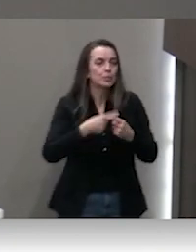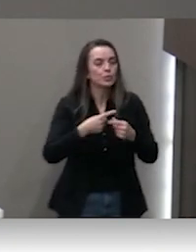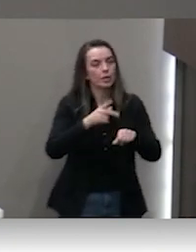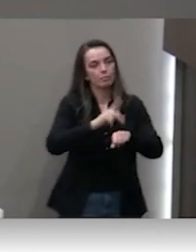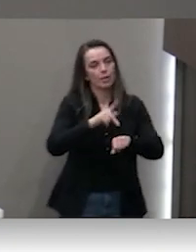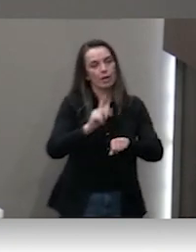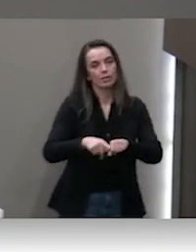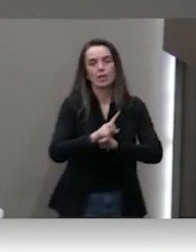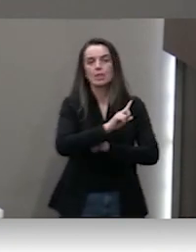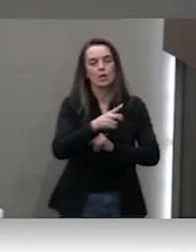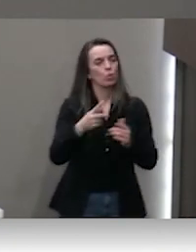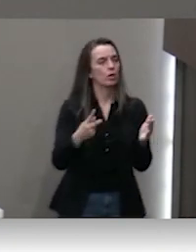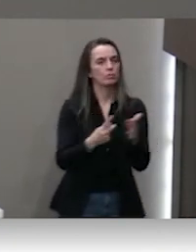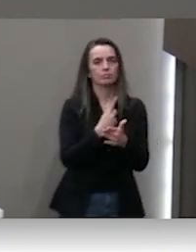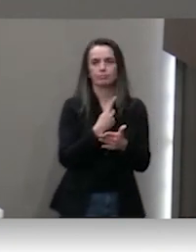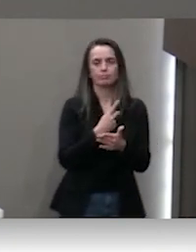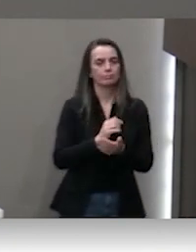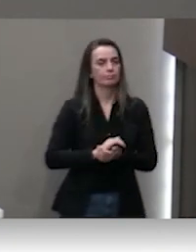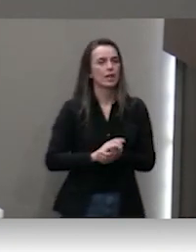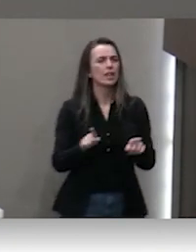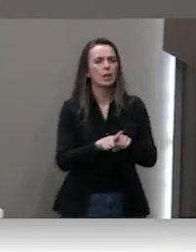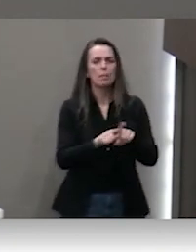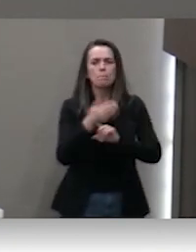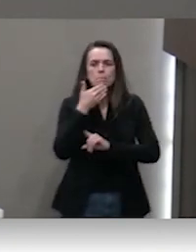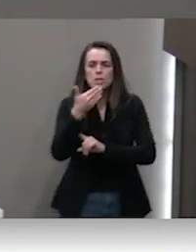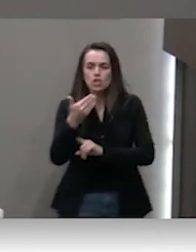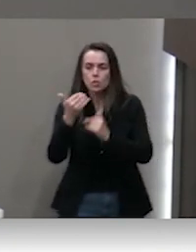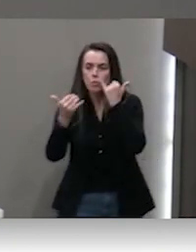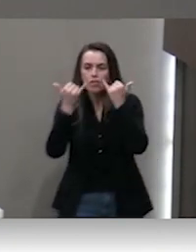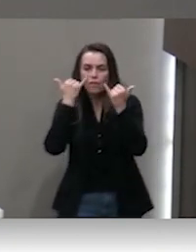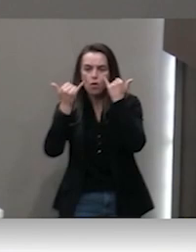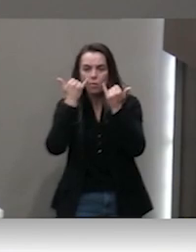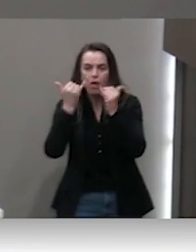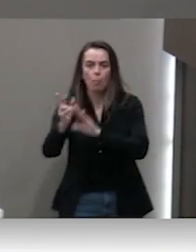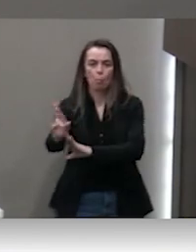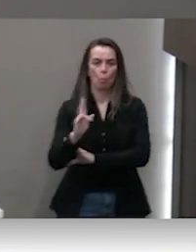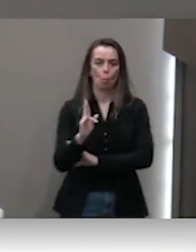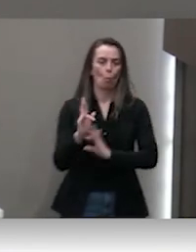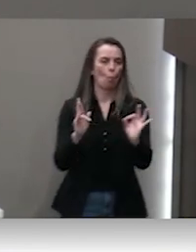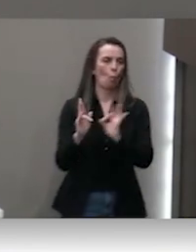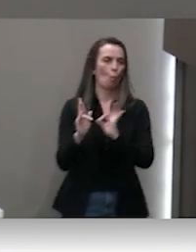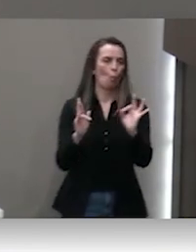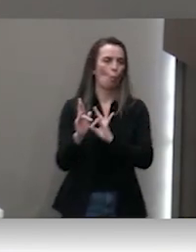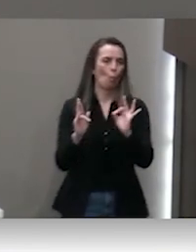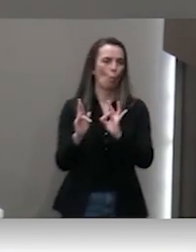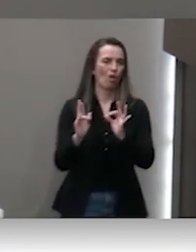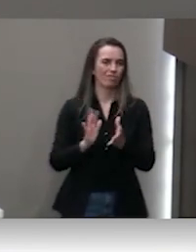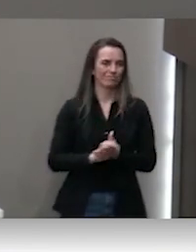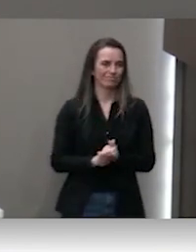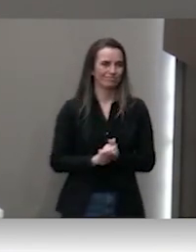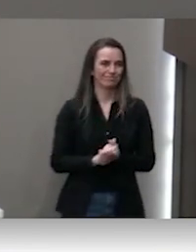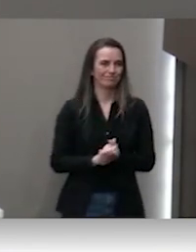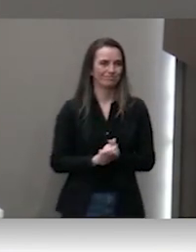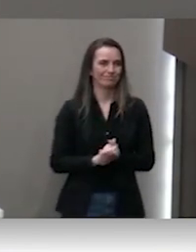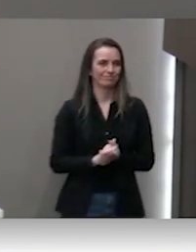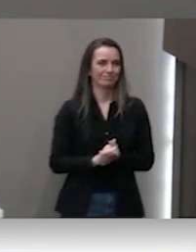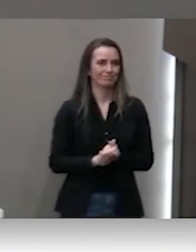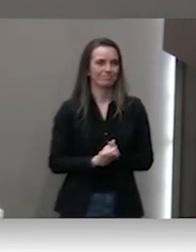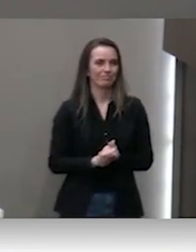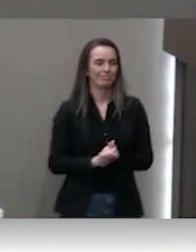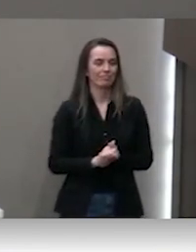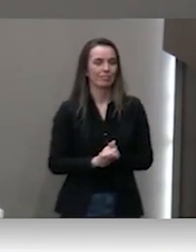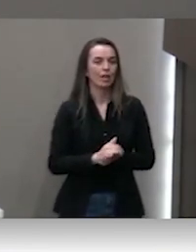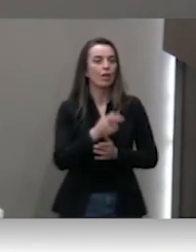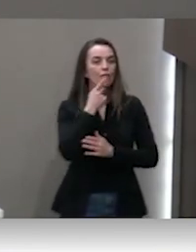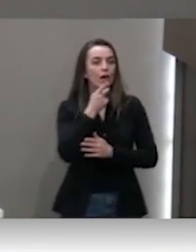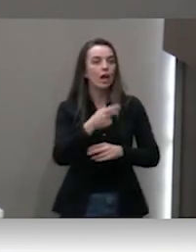não acontece. Nem os pedidos de informação desta casa são respondidos como deve quando se fala